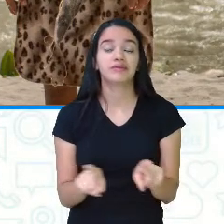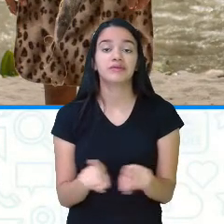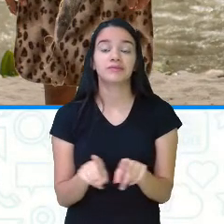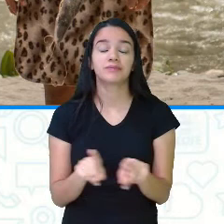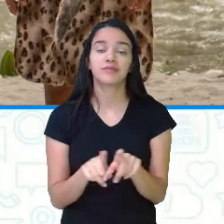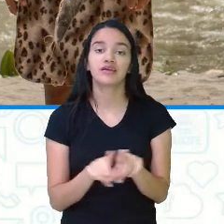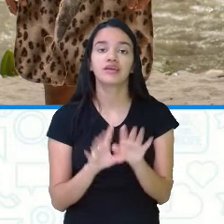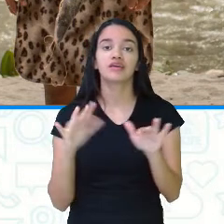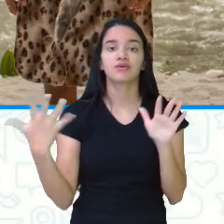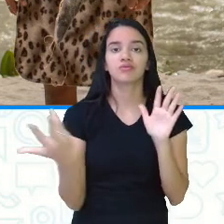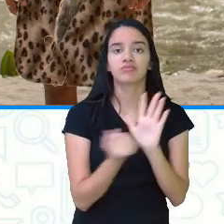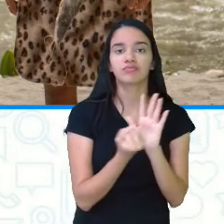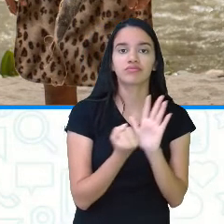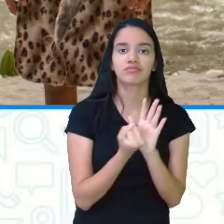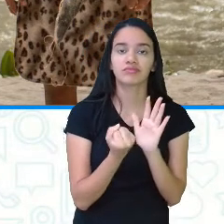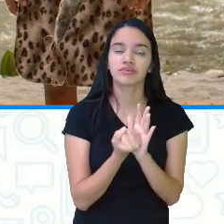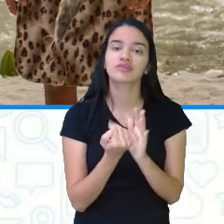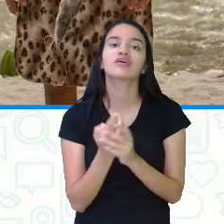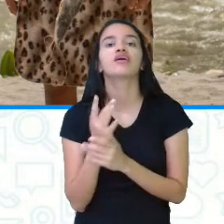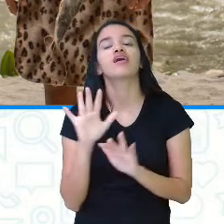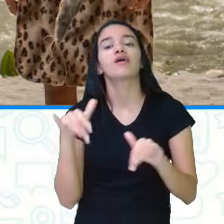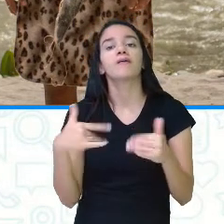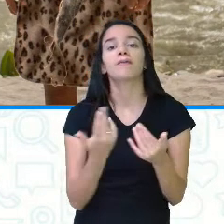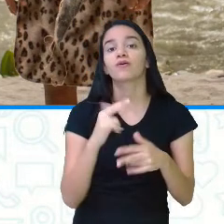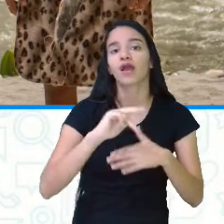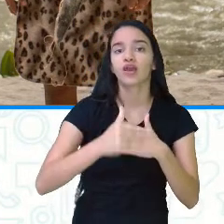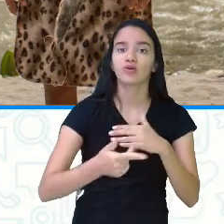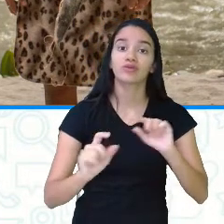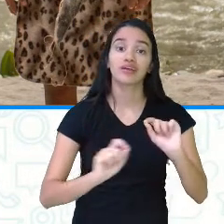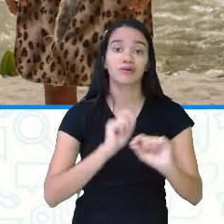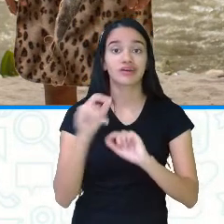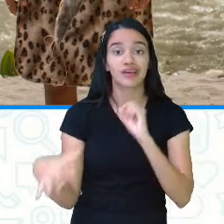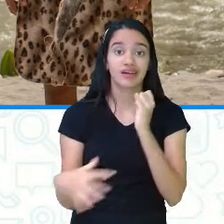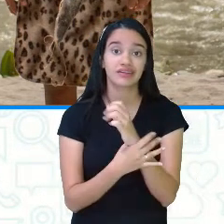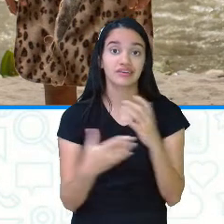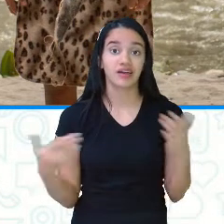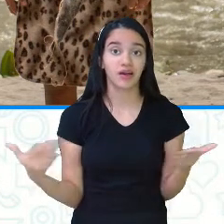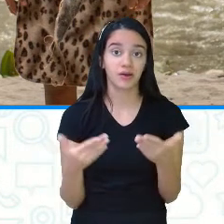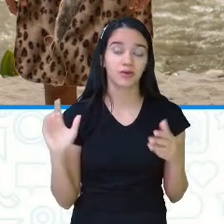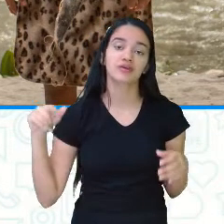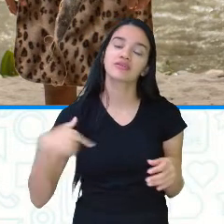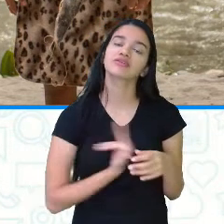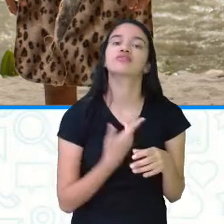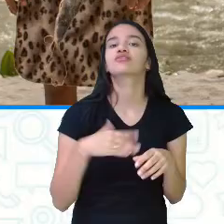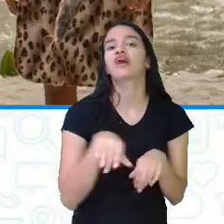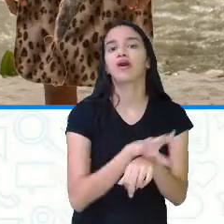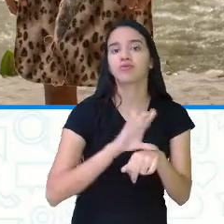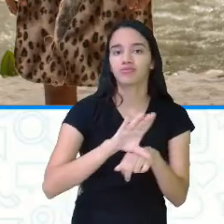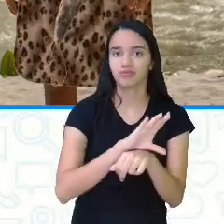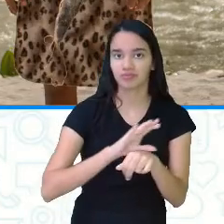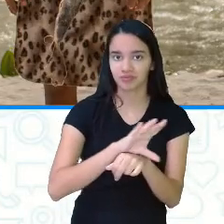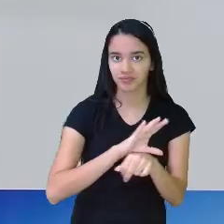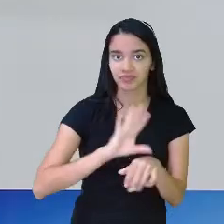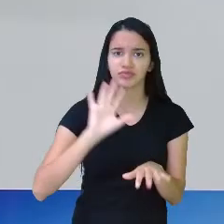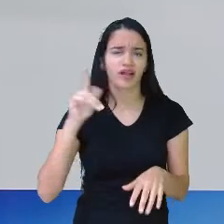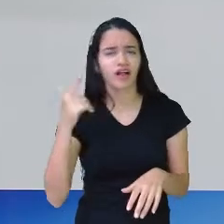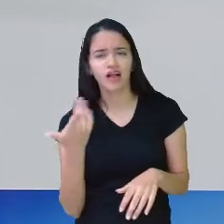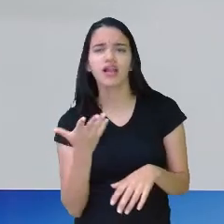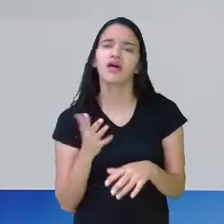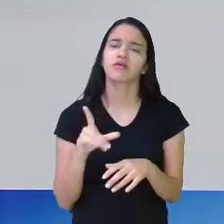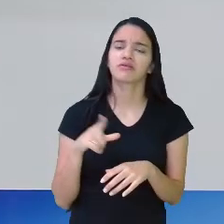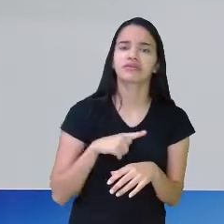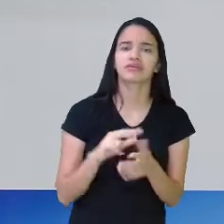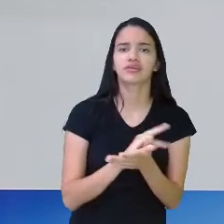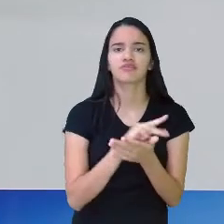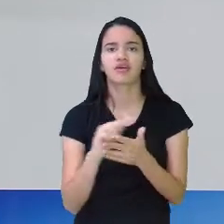territorial e ao desfrute exclusivo de seus recursos são garantidos agora na nossa Constituição. Claro que a gente ainda